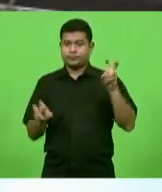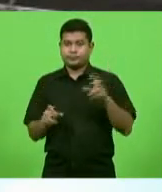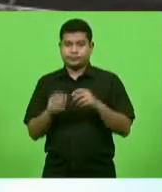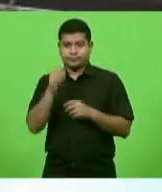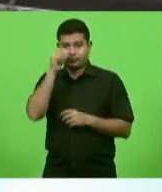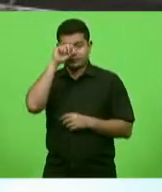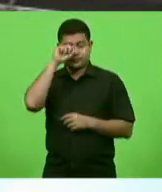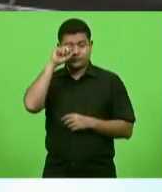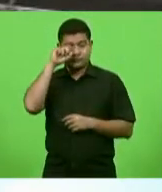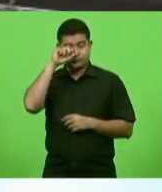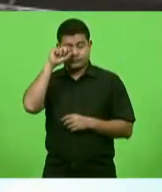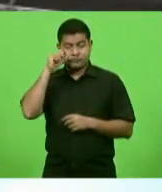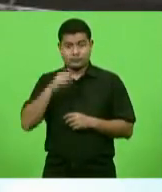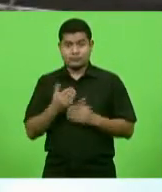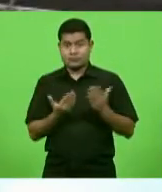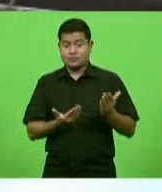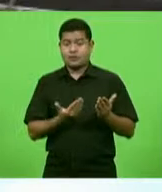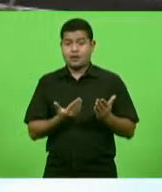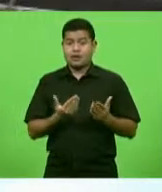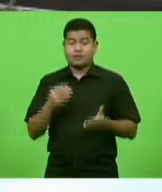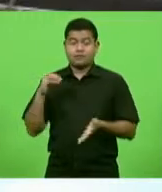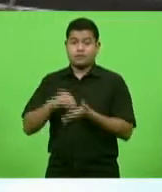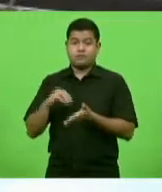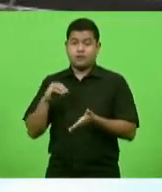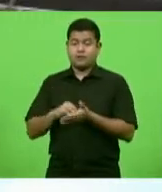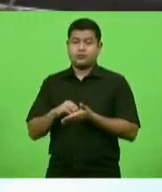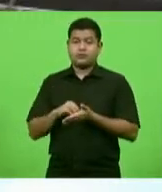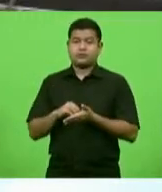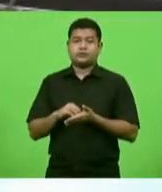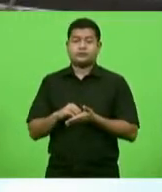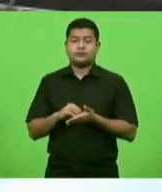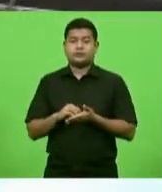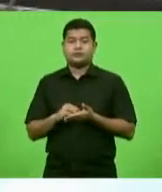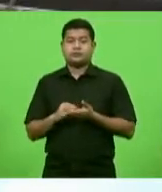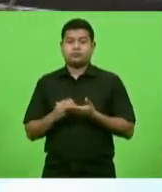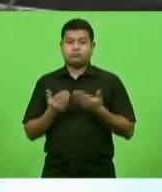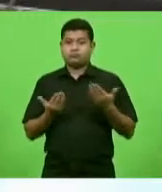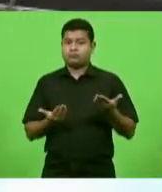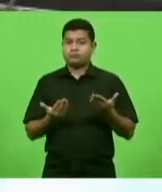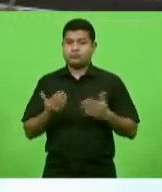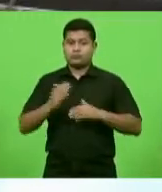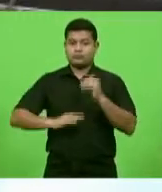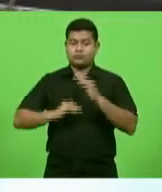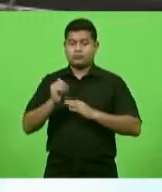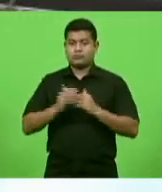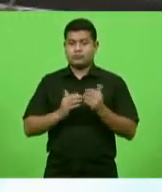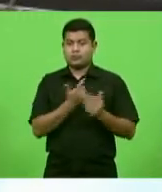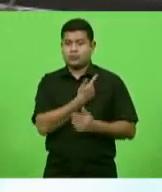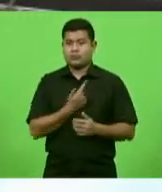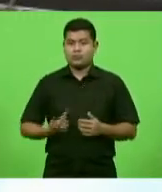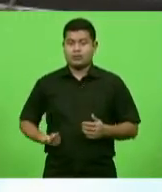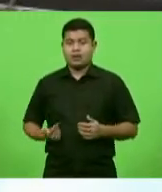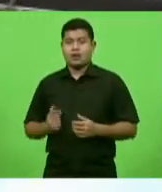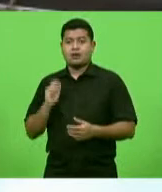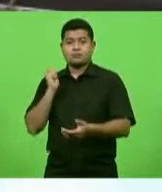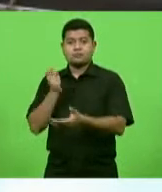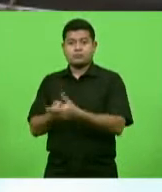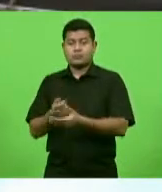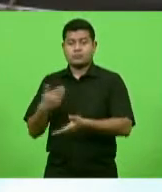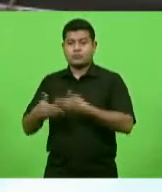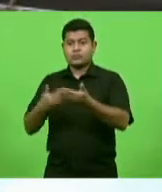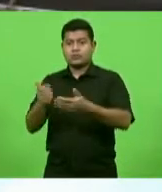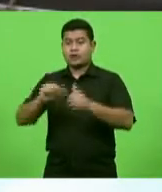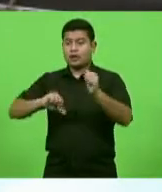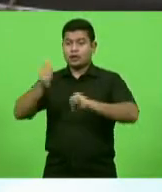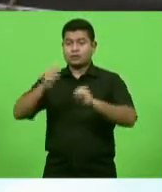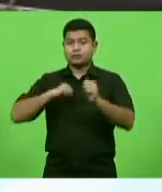Ausente qualquer conduta do governador no curso dos processos administrativos de compra e de pagamento em análise, ainda existindo